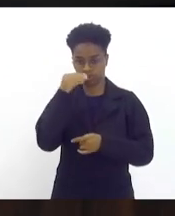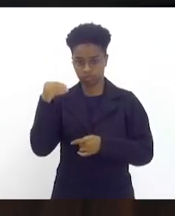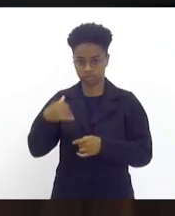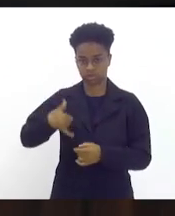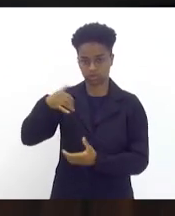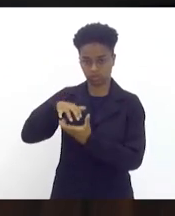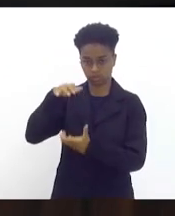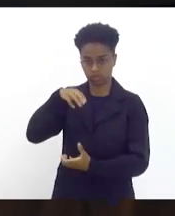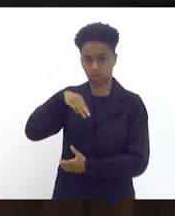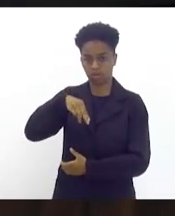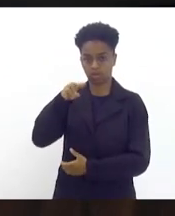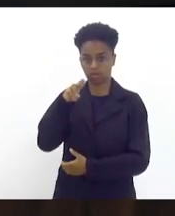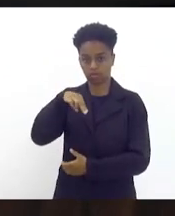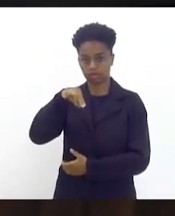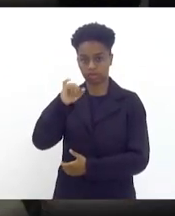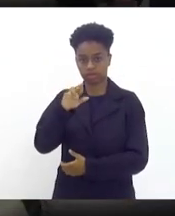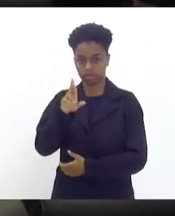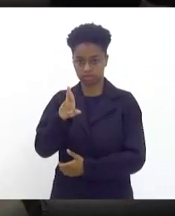Neto